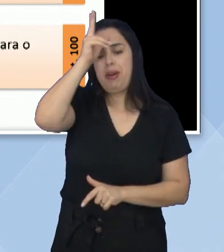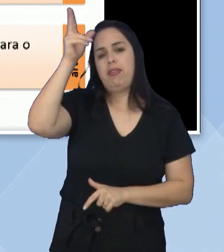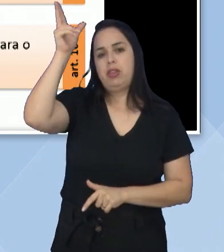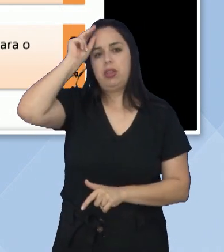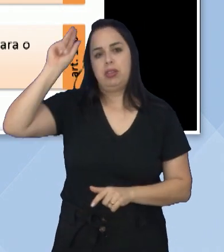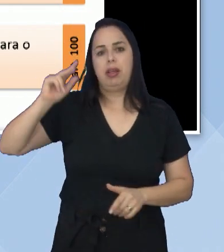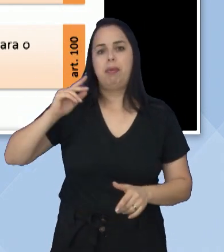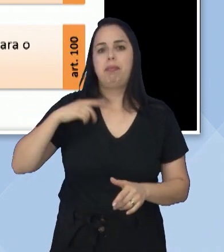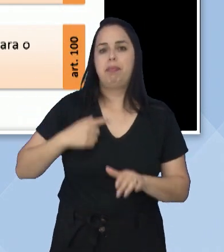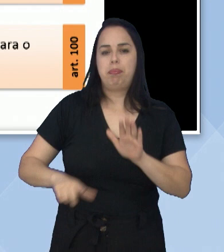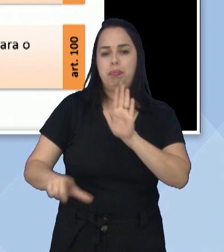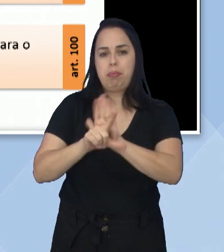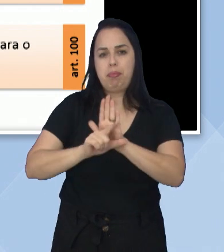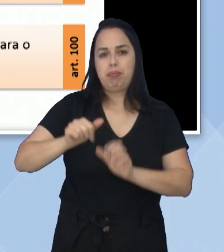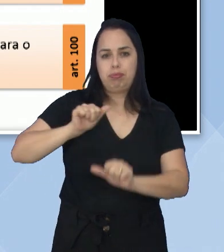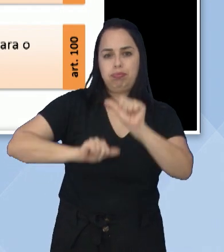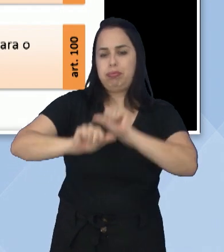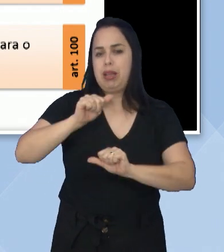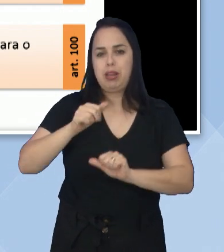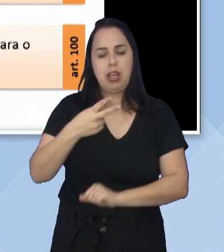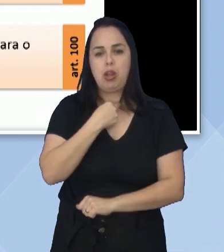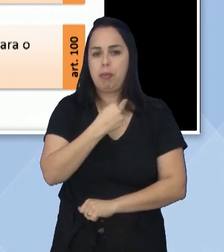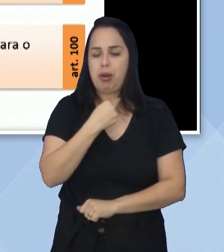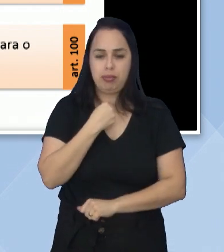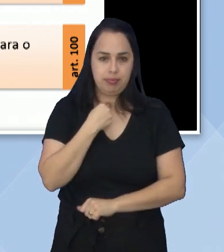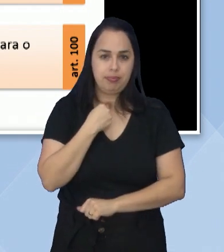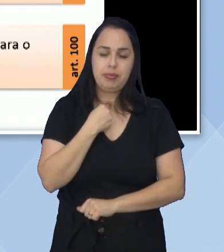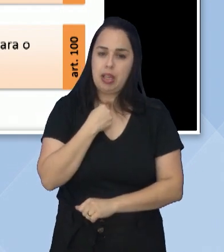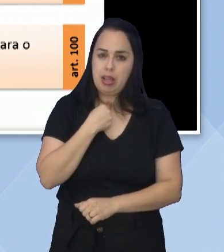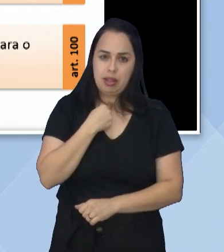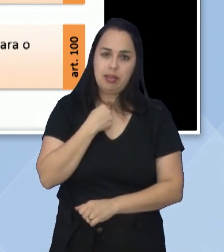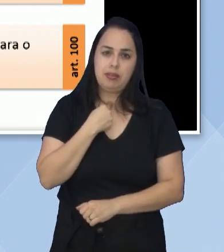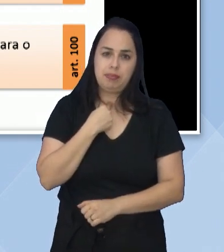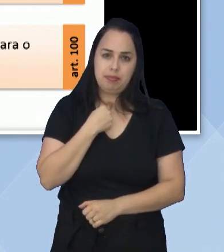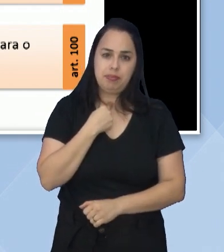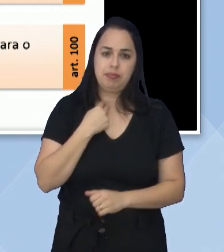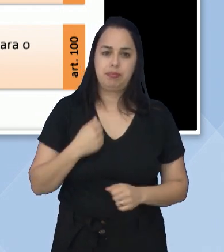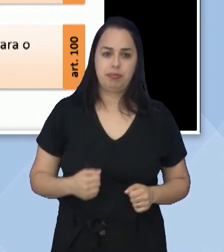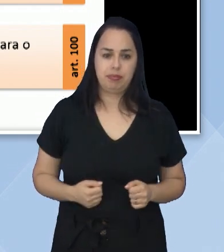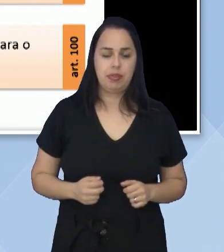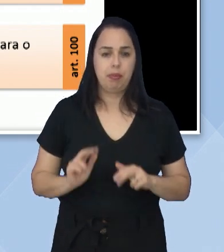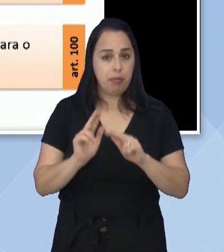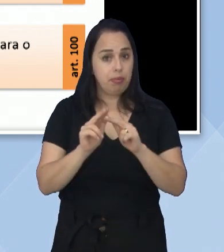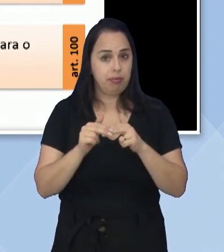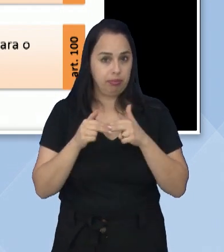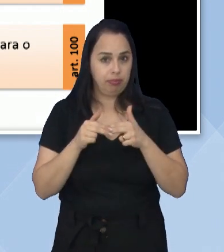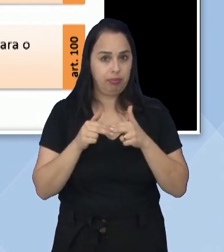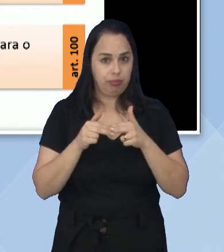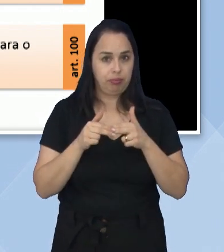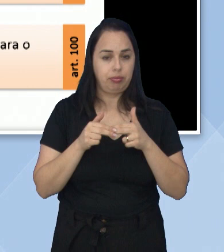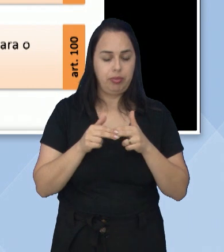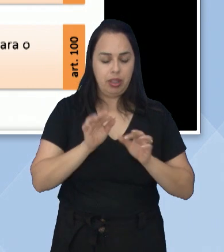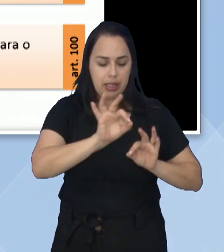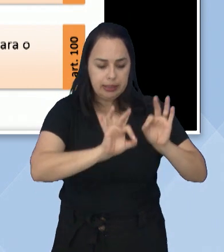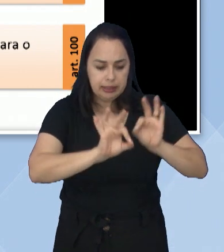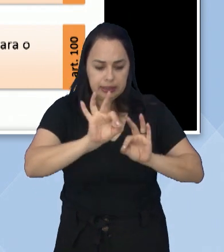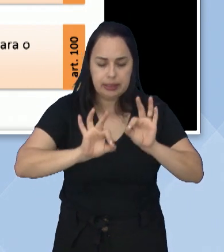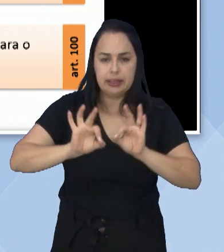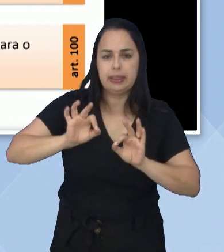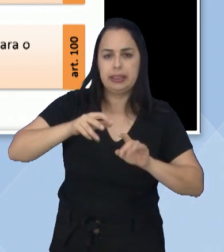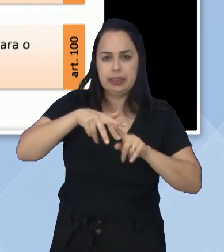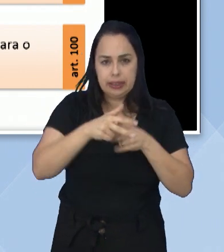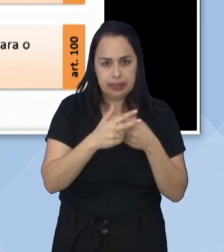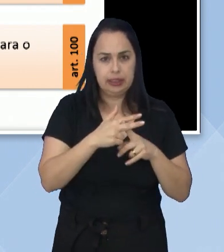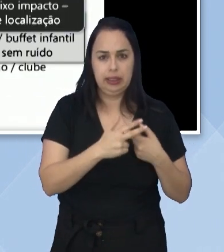causando a irregularidade e a Prefeitura não pode comumente público causar essa irregularidade então isso nós também estamos ajustando que ficou